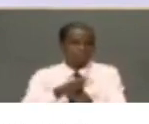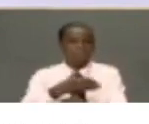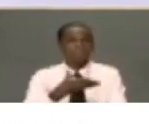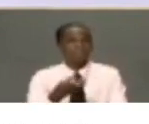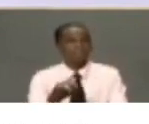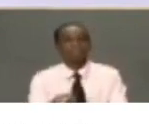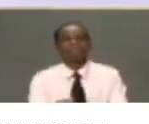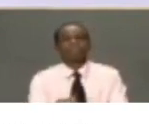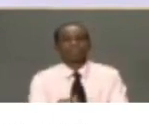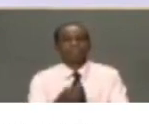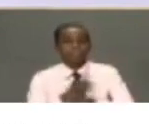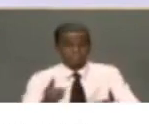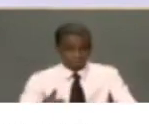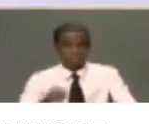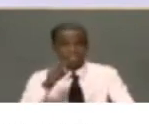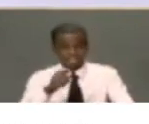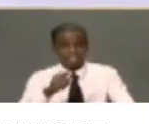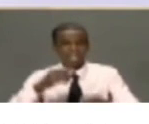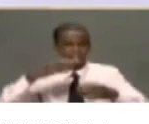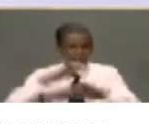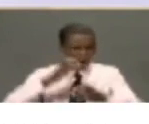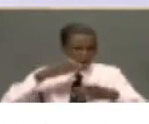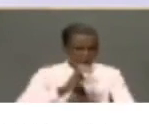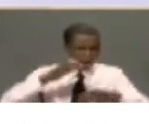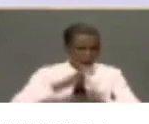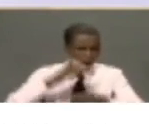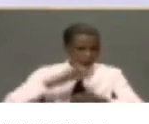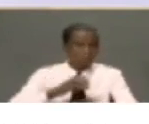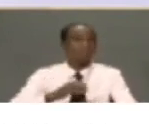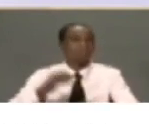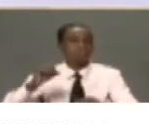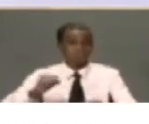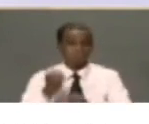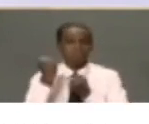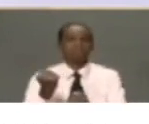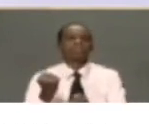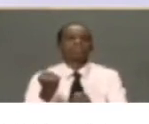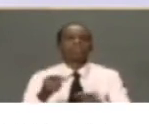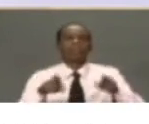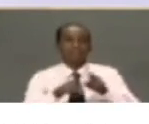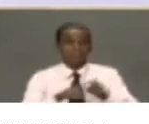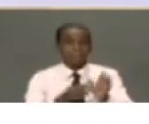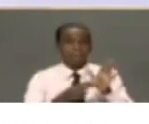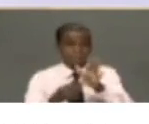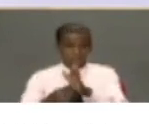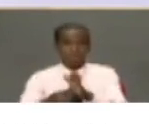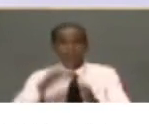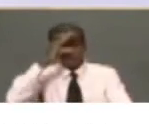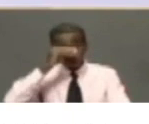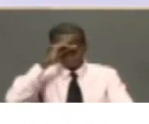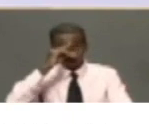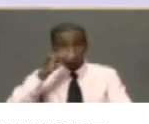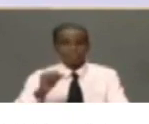dois com tecnologias inovadoras constitui um exemplo do que a humanidade é capaz de realizar quando